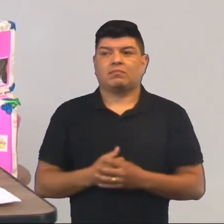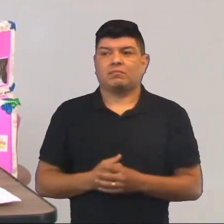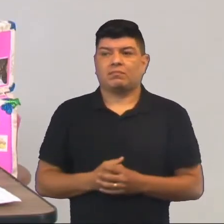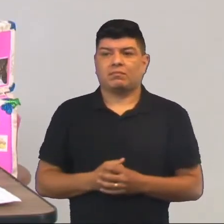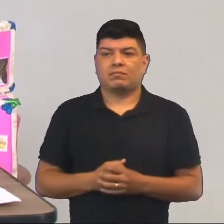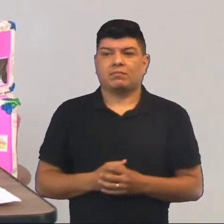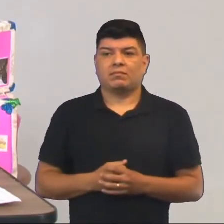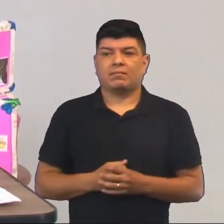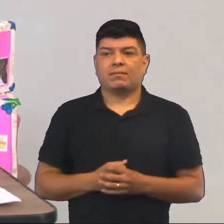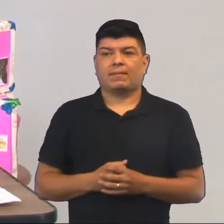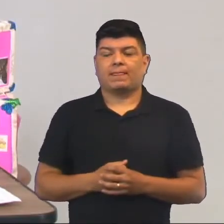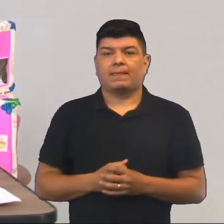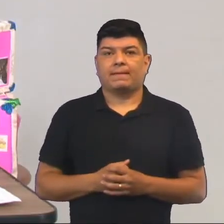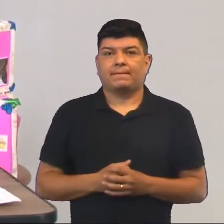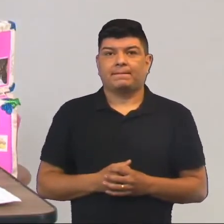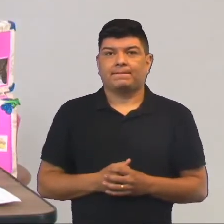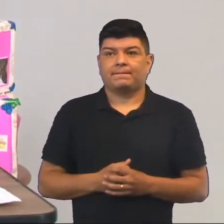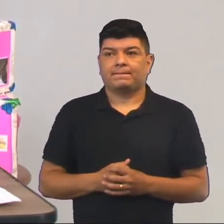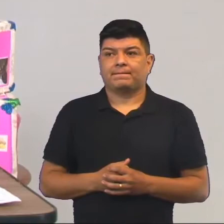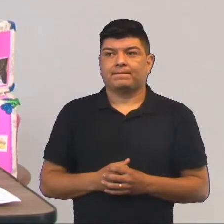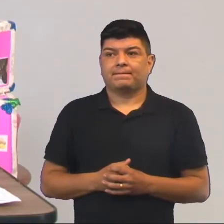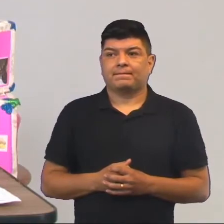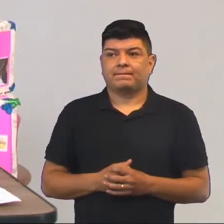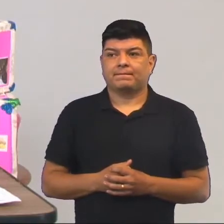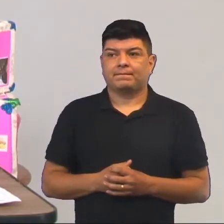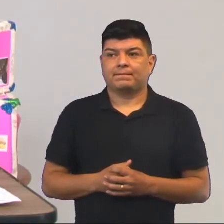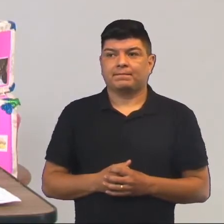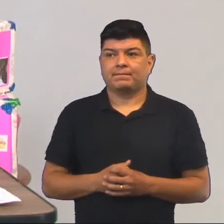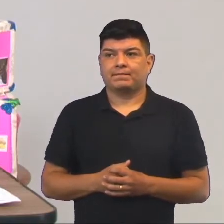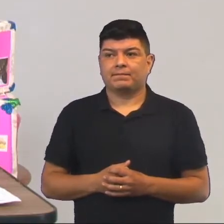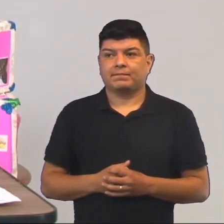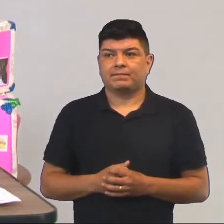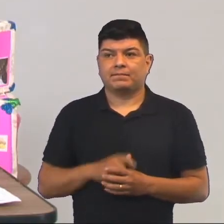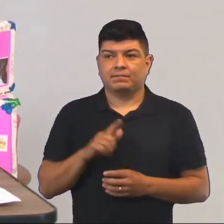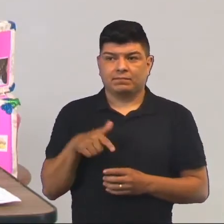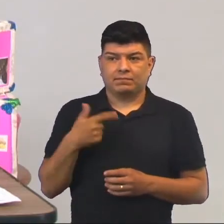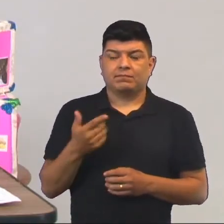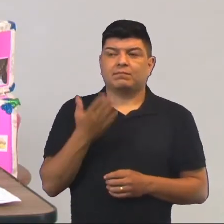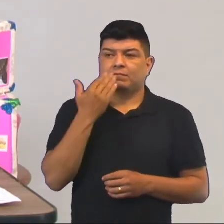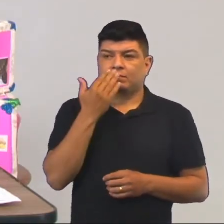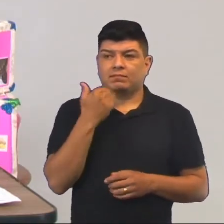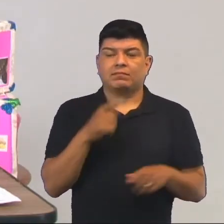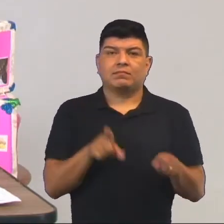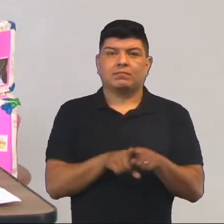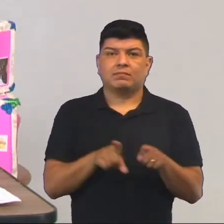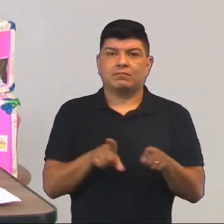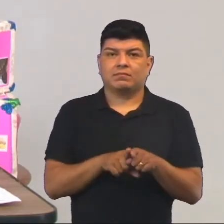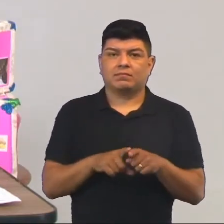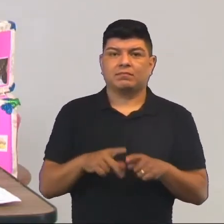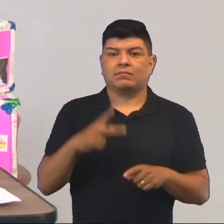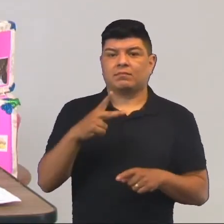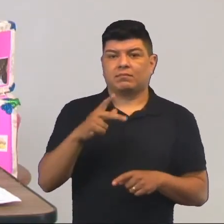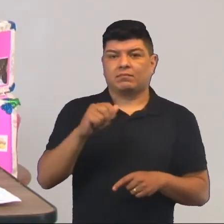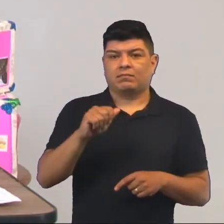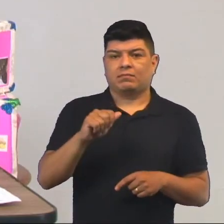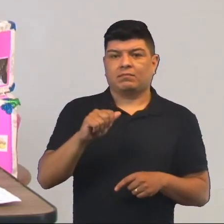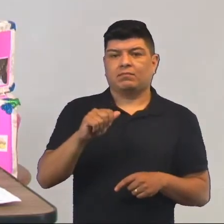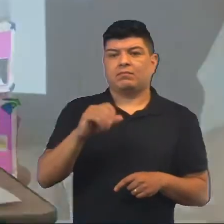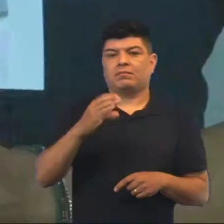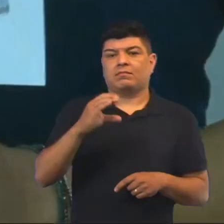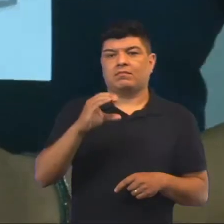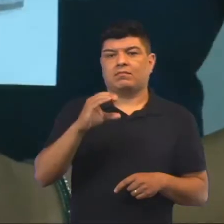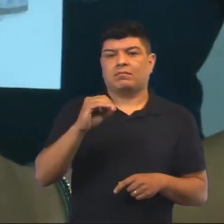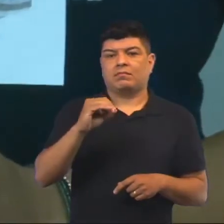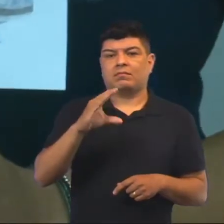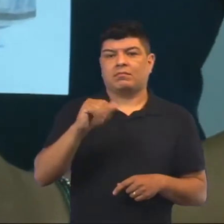dos africanos. Vou pegar aqui um outro alimento que é a paçoca.